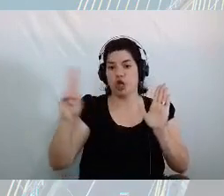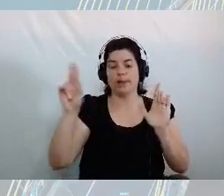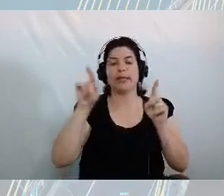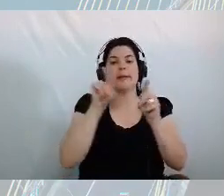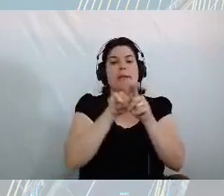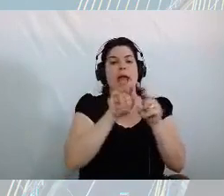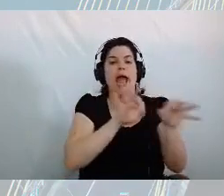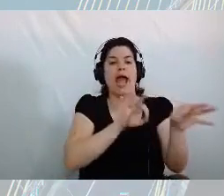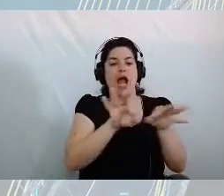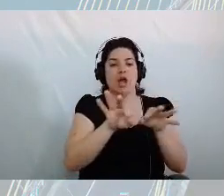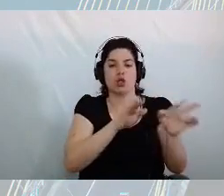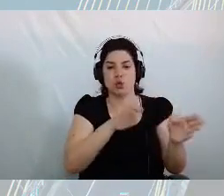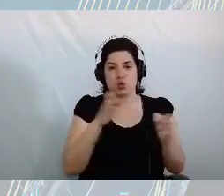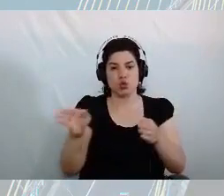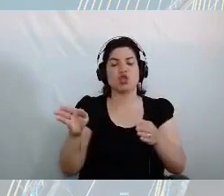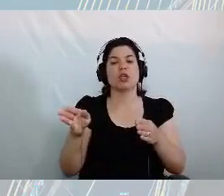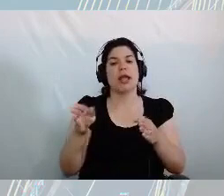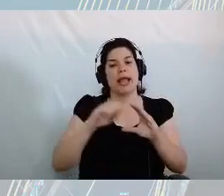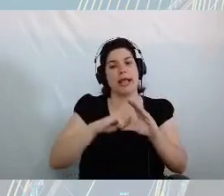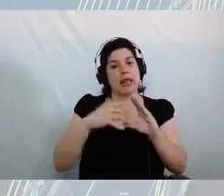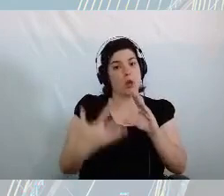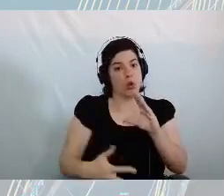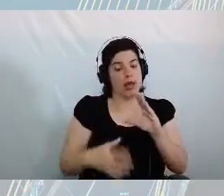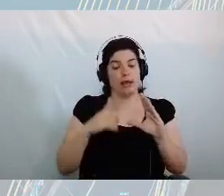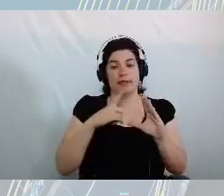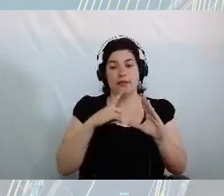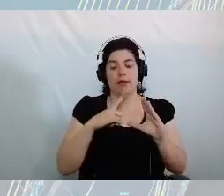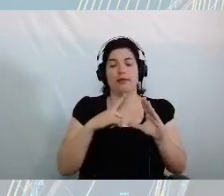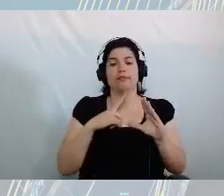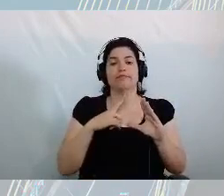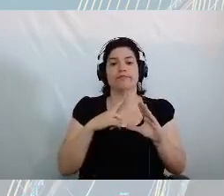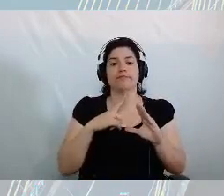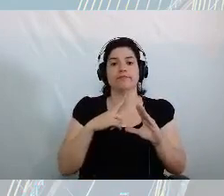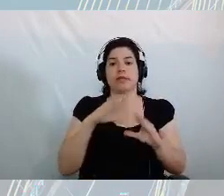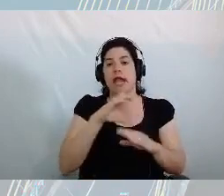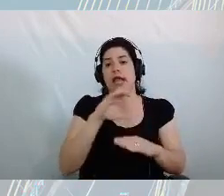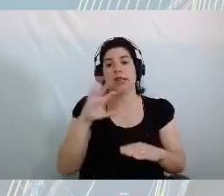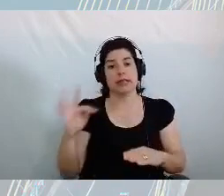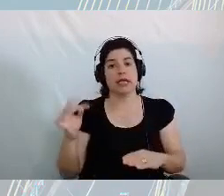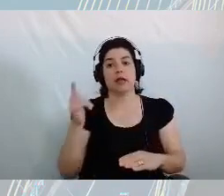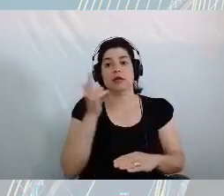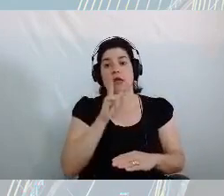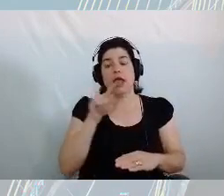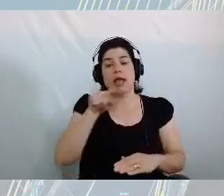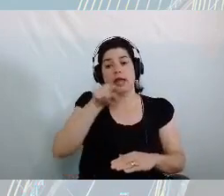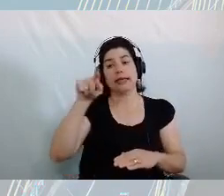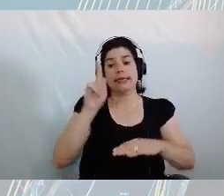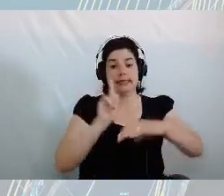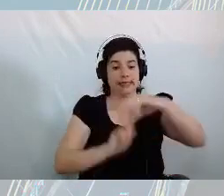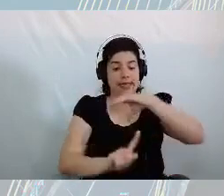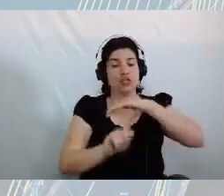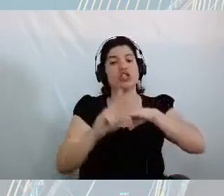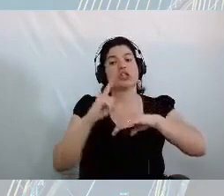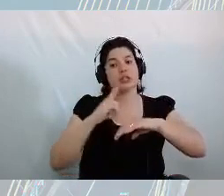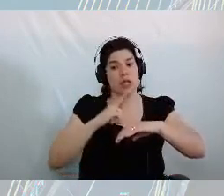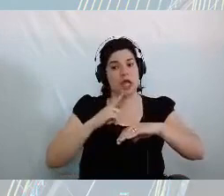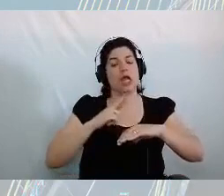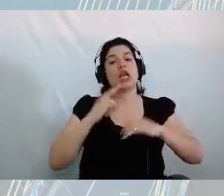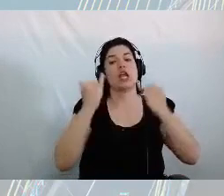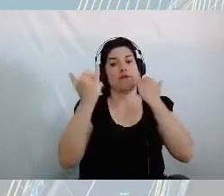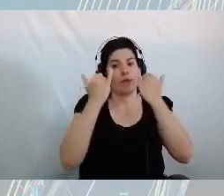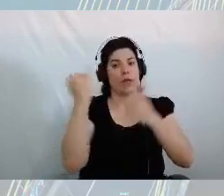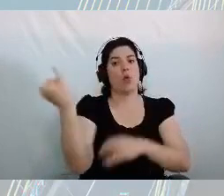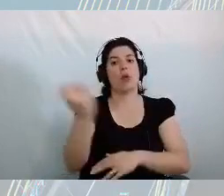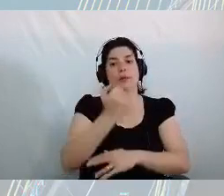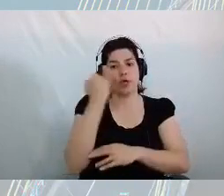né, de custos. Isso traz uma série de insights para os nossos clientes que são bastante valiosos, né? Então,